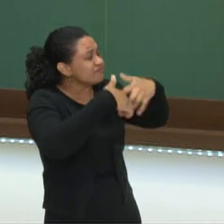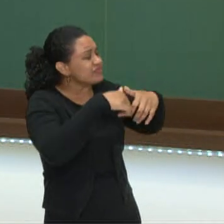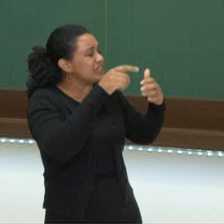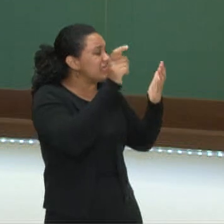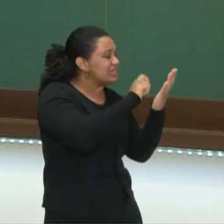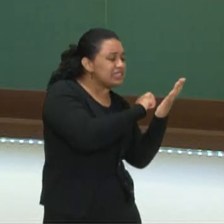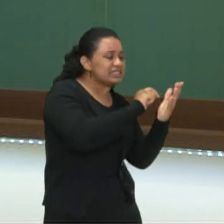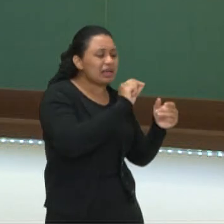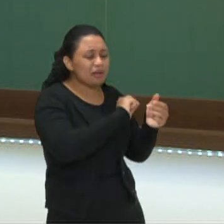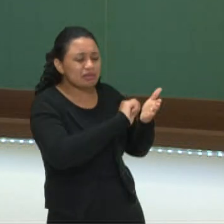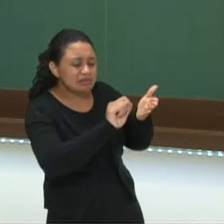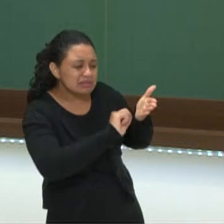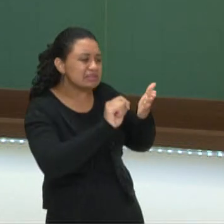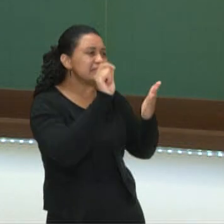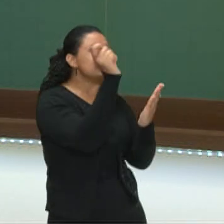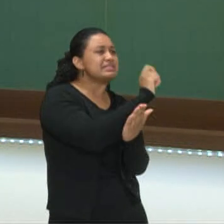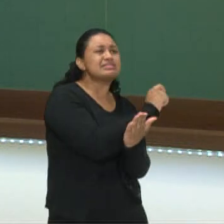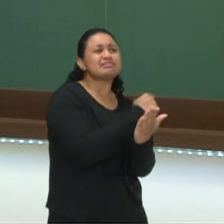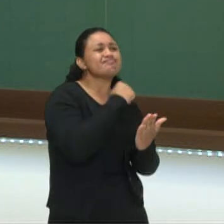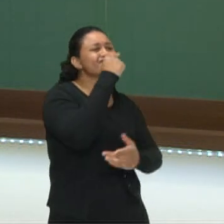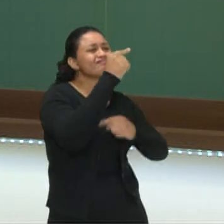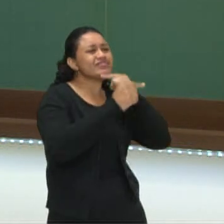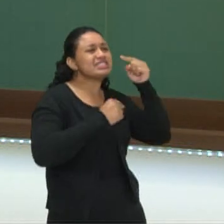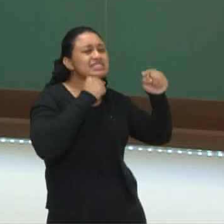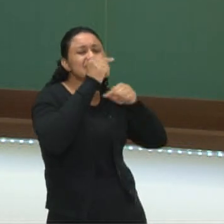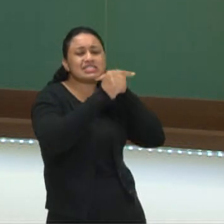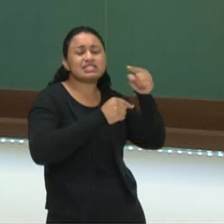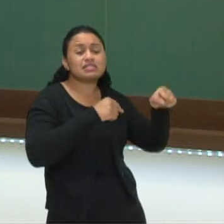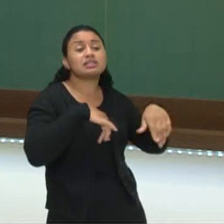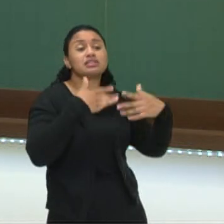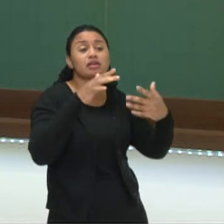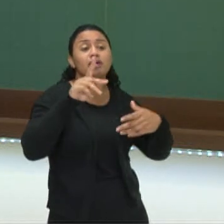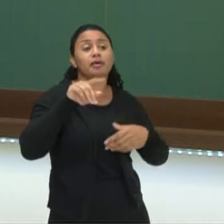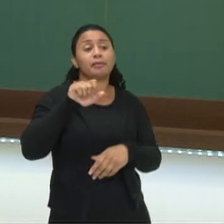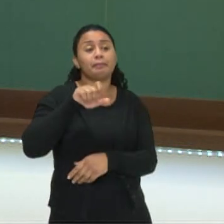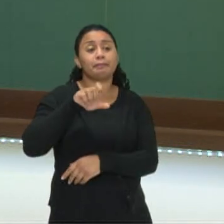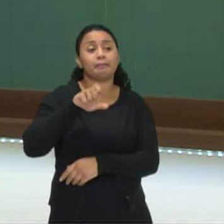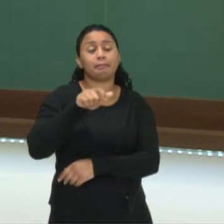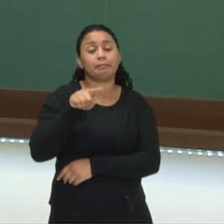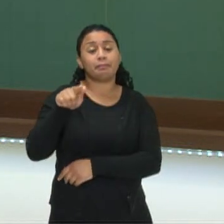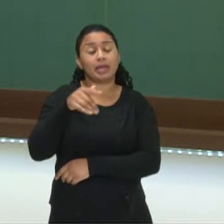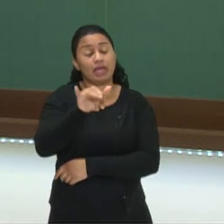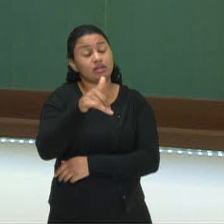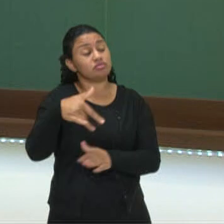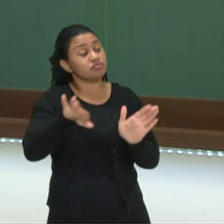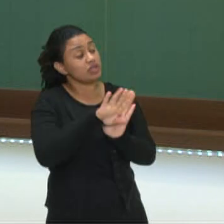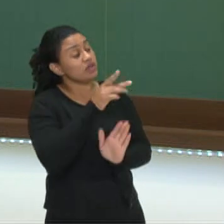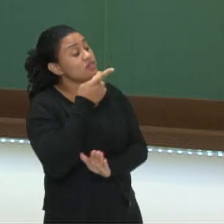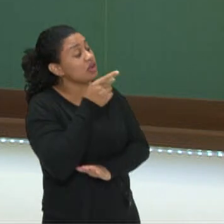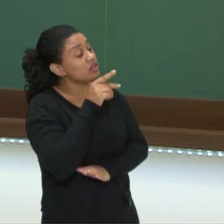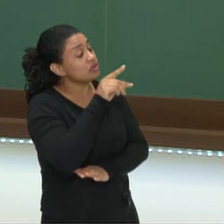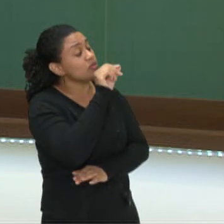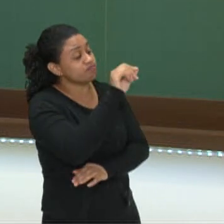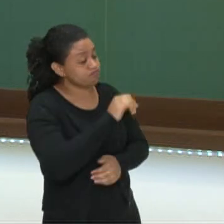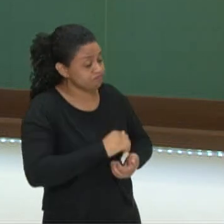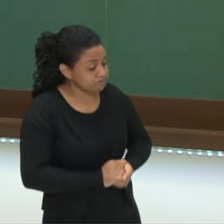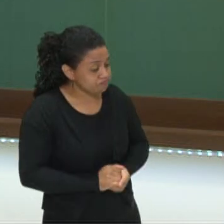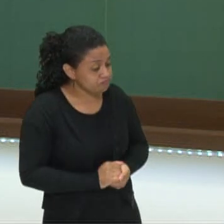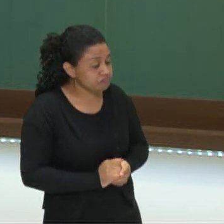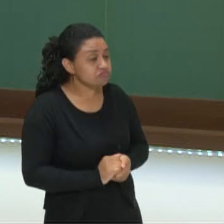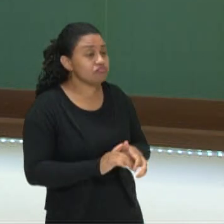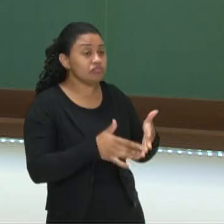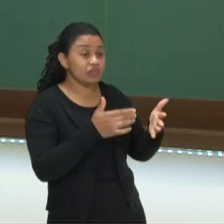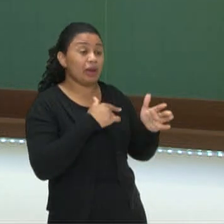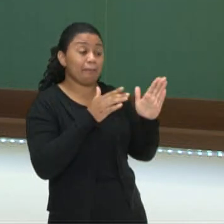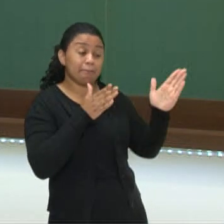risca, desrisca, apaga e risca, e não sai nada, não sai nada. E a Peg chega para ele e fala assim, Jackson, é o seguinte,